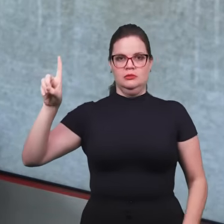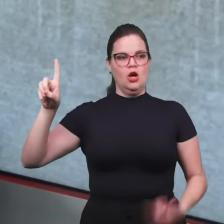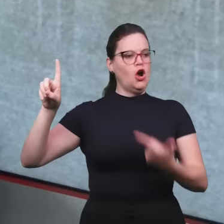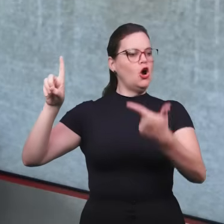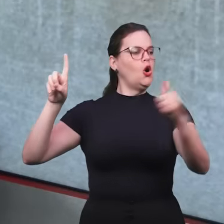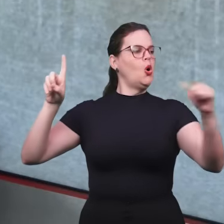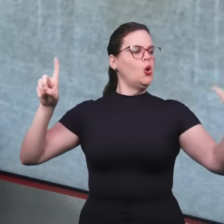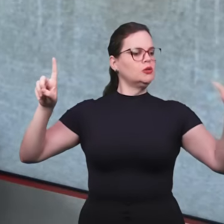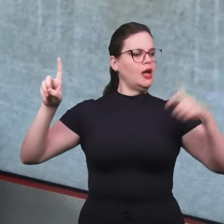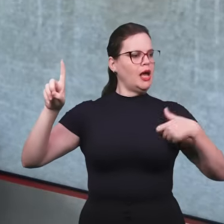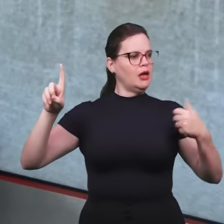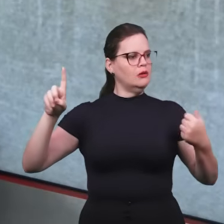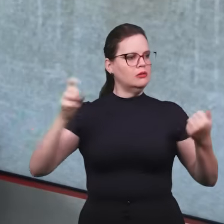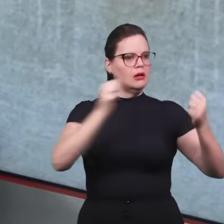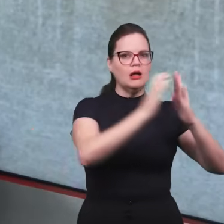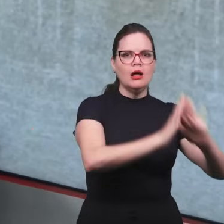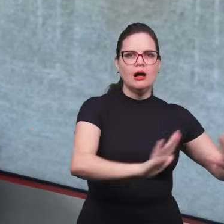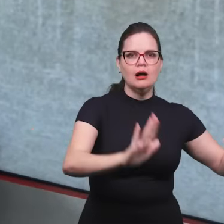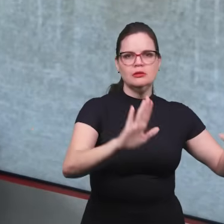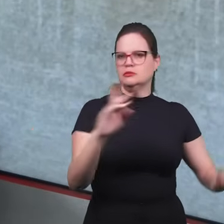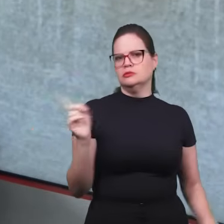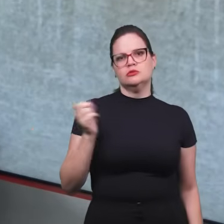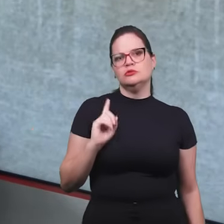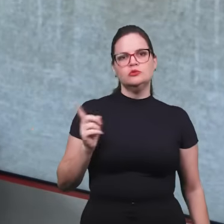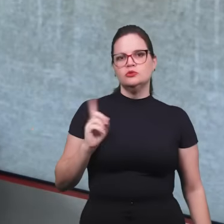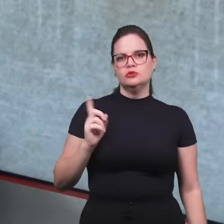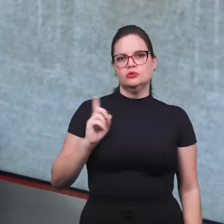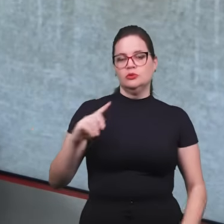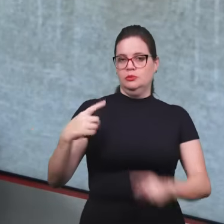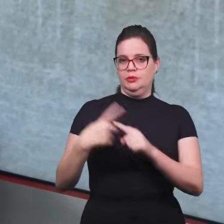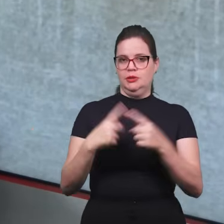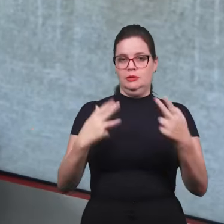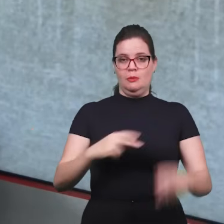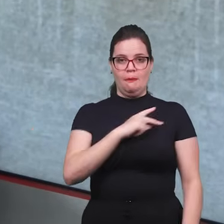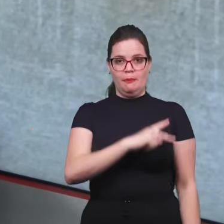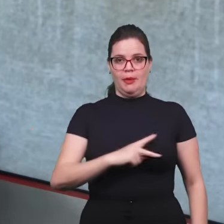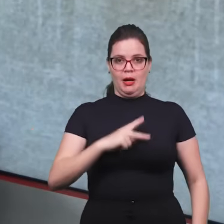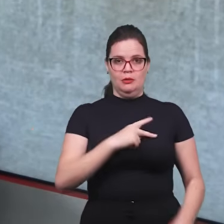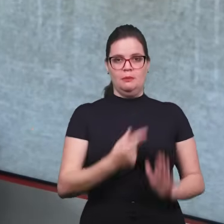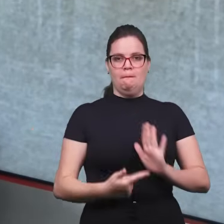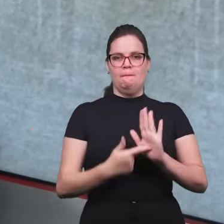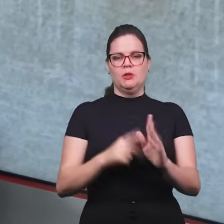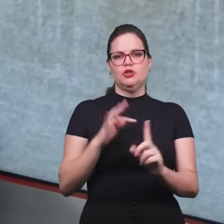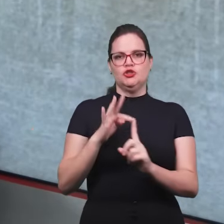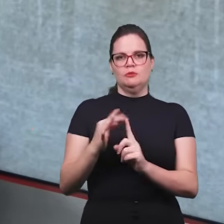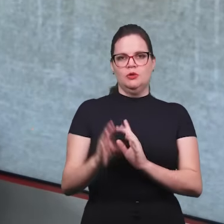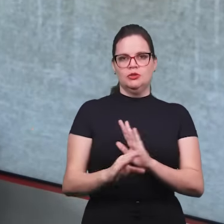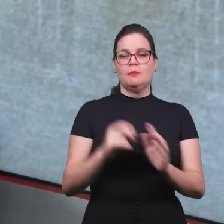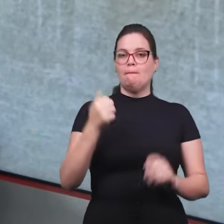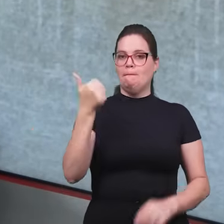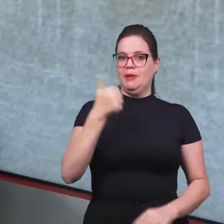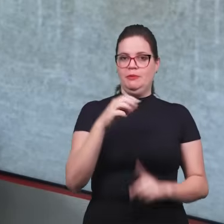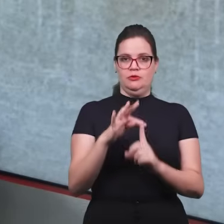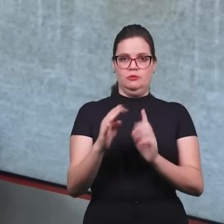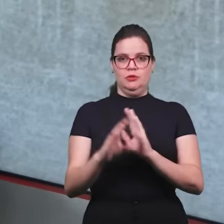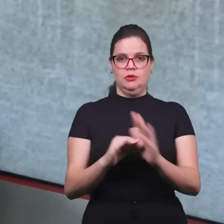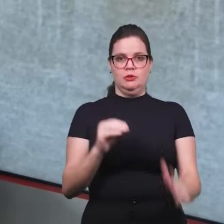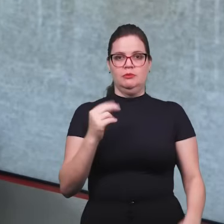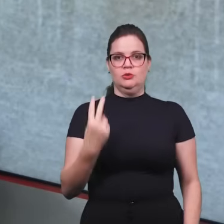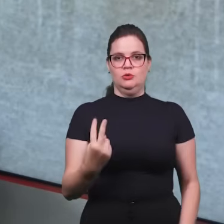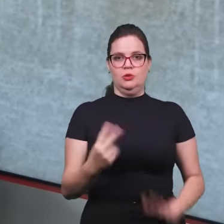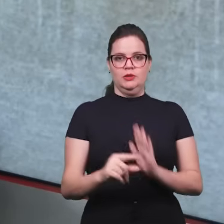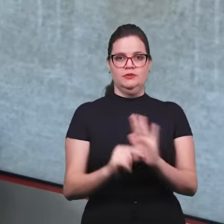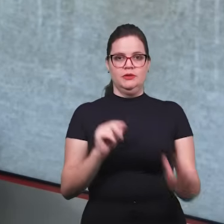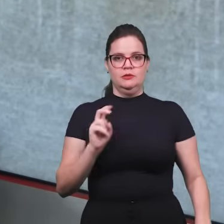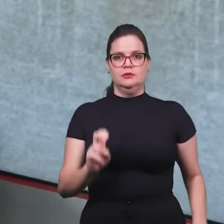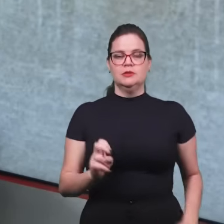ser transferida ou compartilhada. Por exemplo, o apóstolo Paulo afirma em 1 Timóteo capítulo 2, verso 5, ele